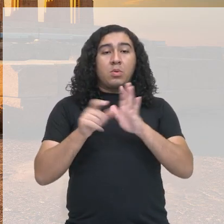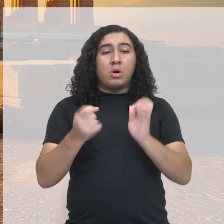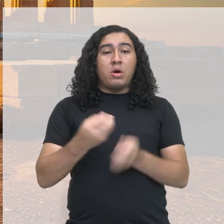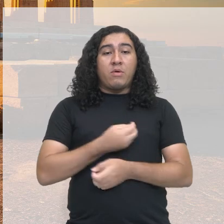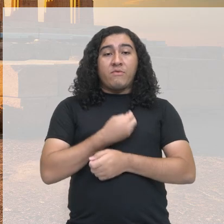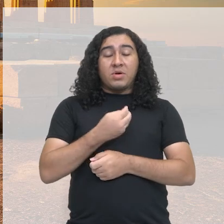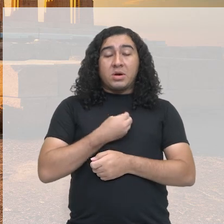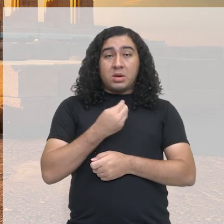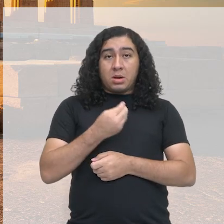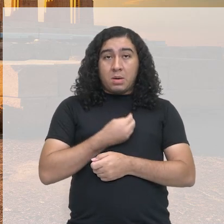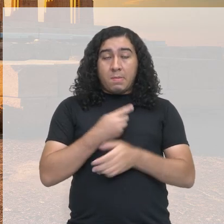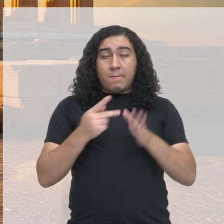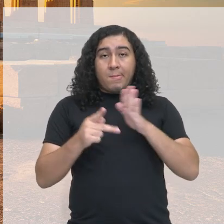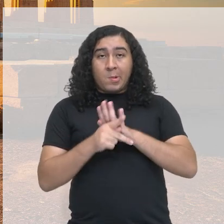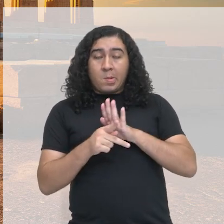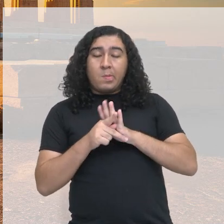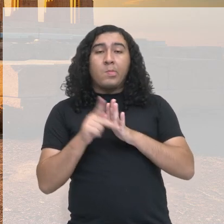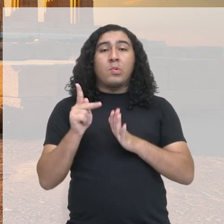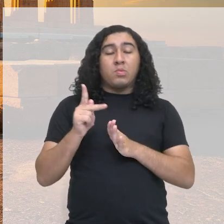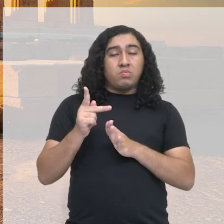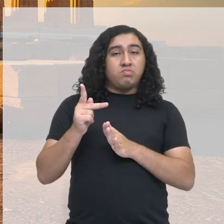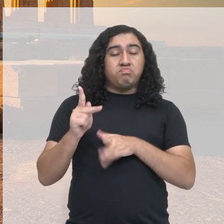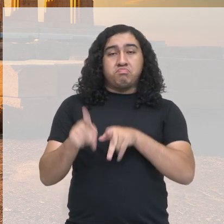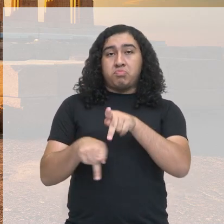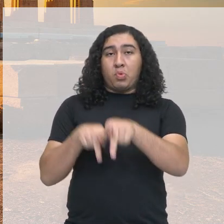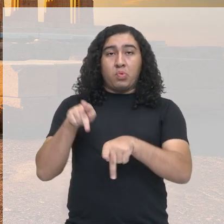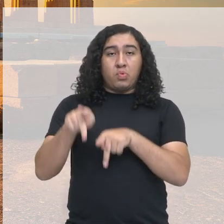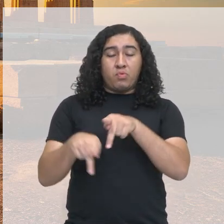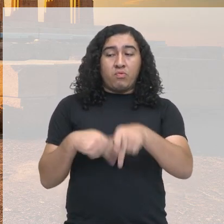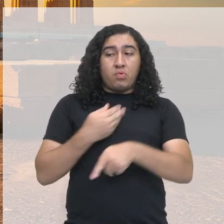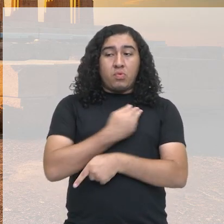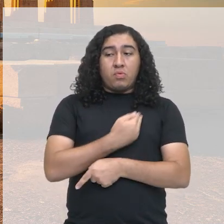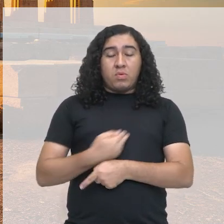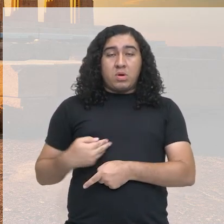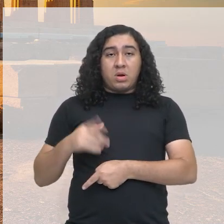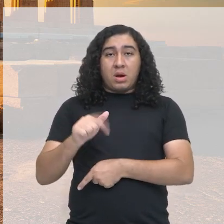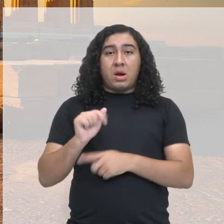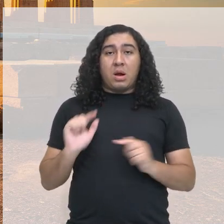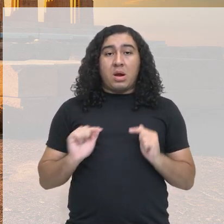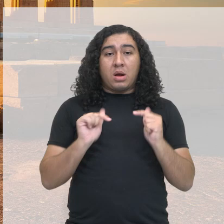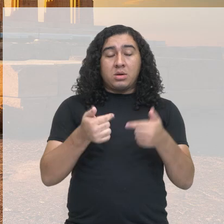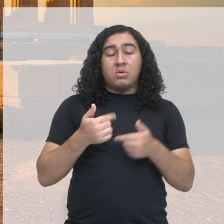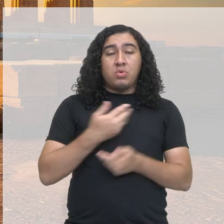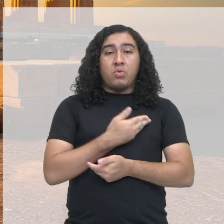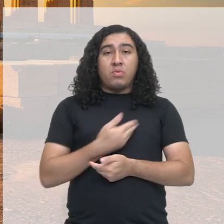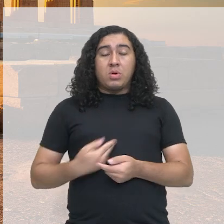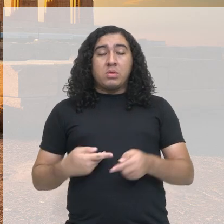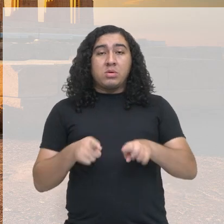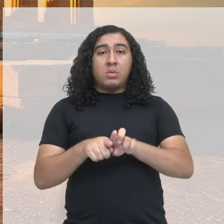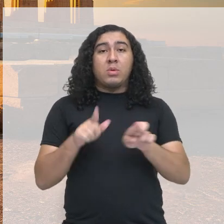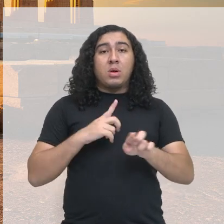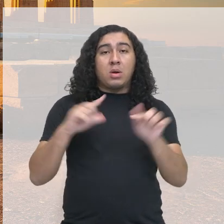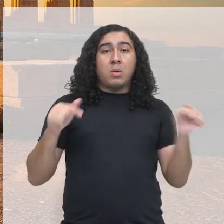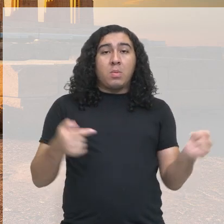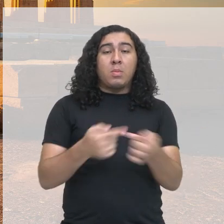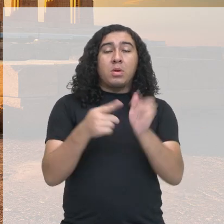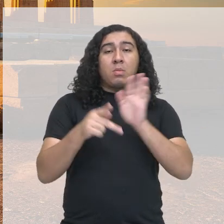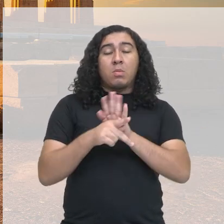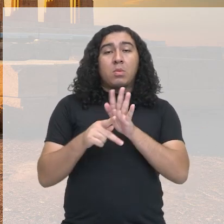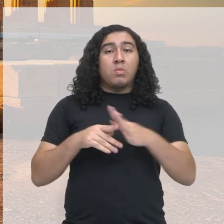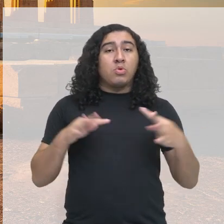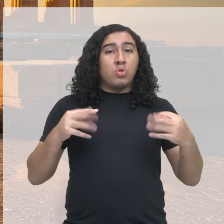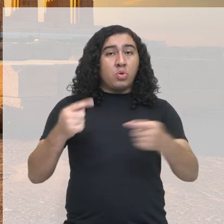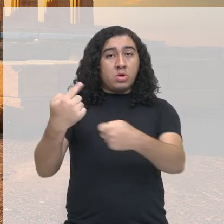vida pública, ou seja, é a arte de governar, de gerir os destinos da